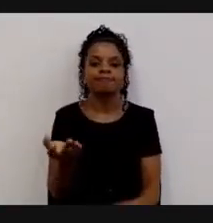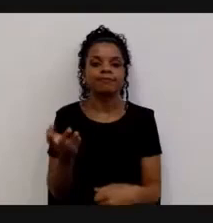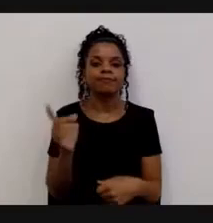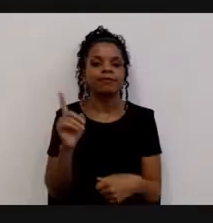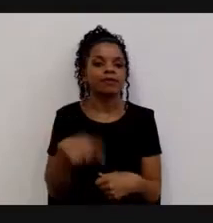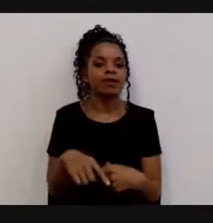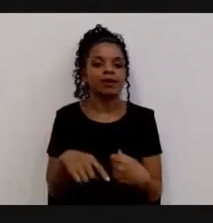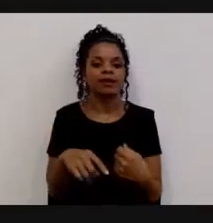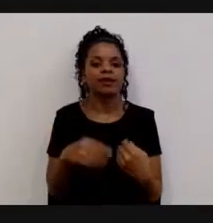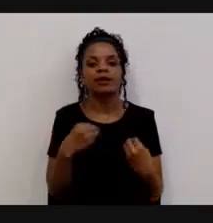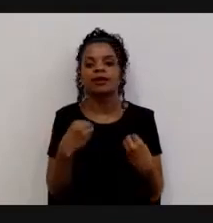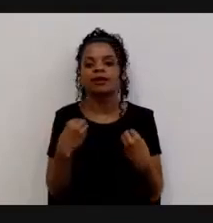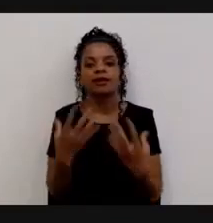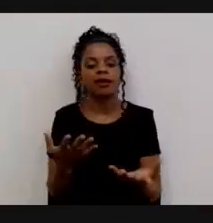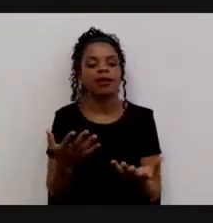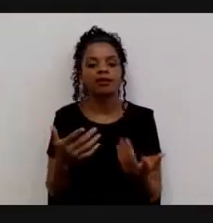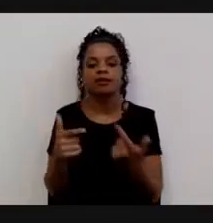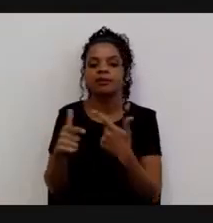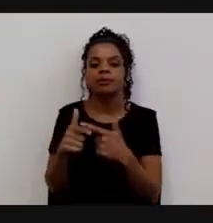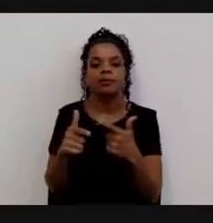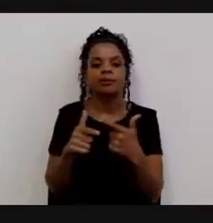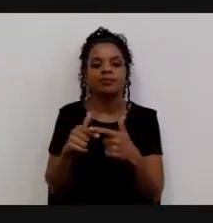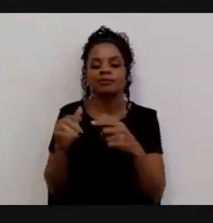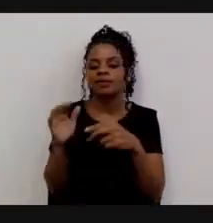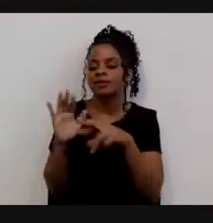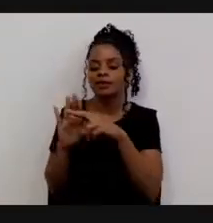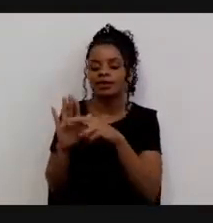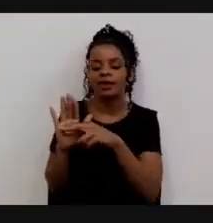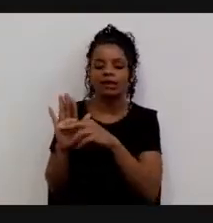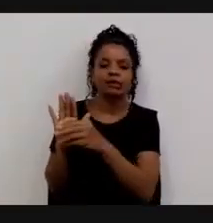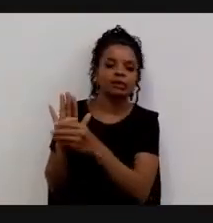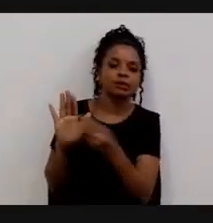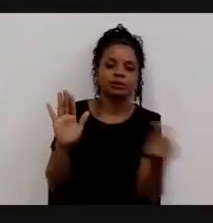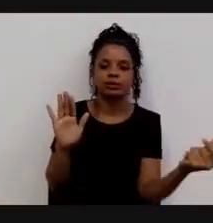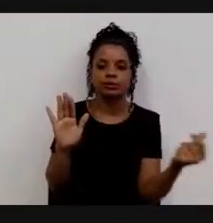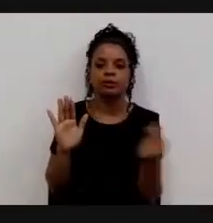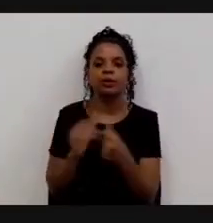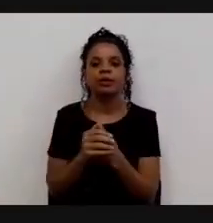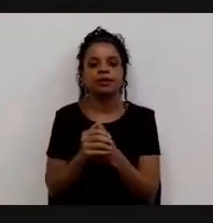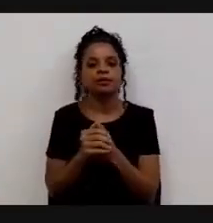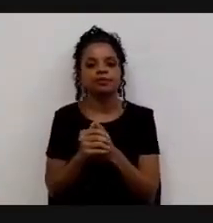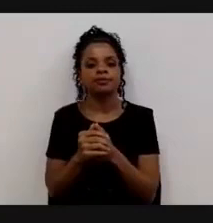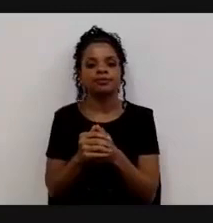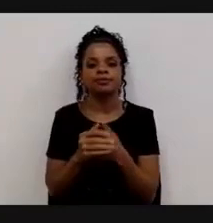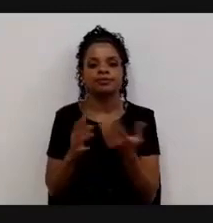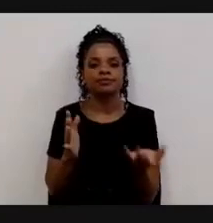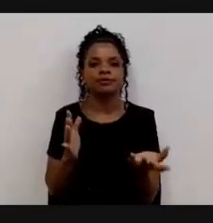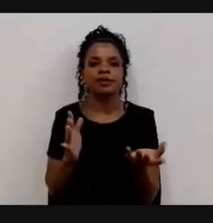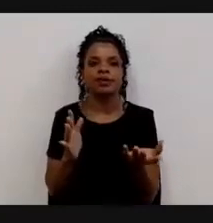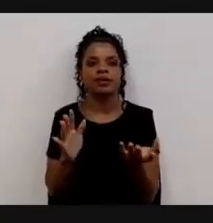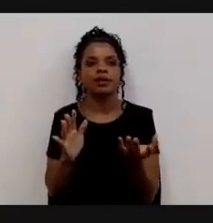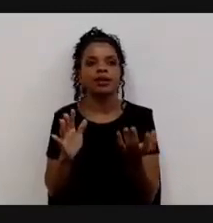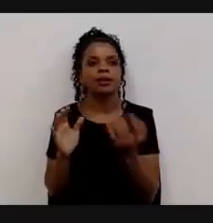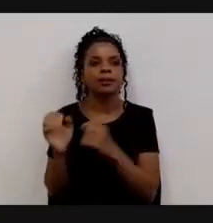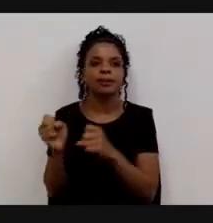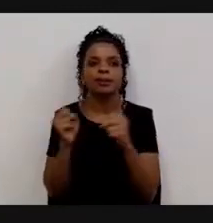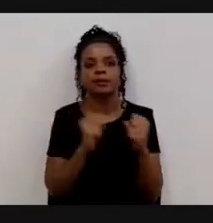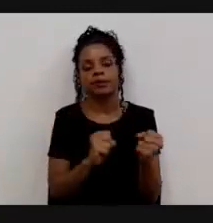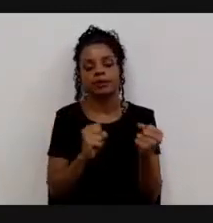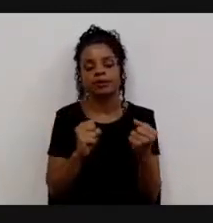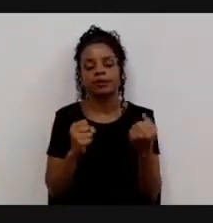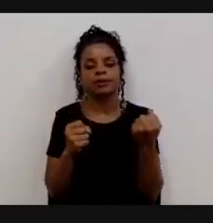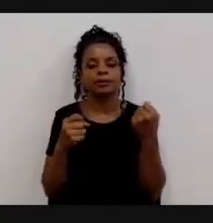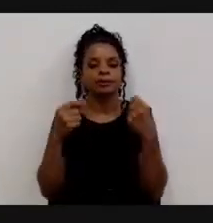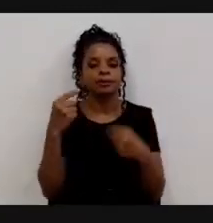trazendo irregularidades dentro da legalidade. E a irregularidade é no sentido de ser assimétrico, constituir poder político